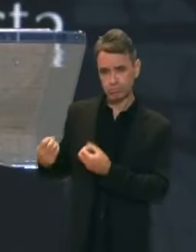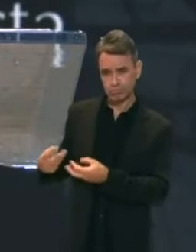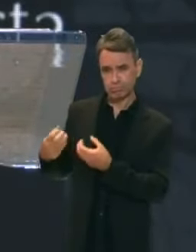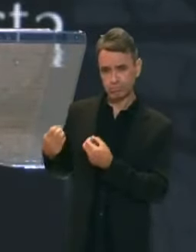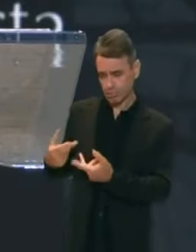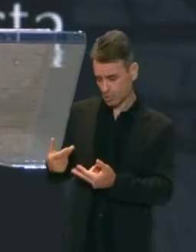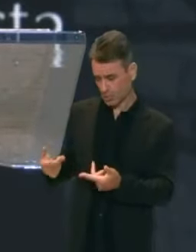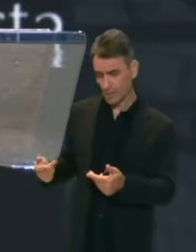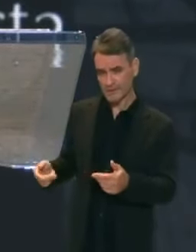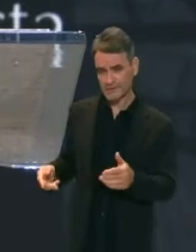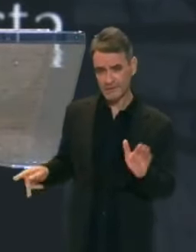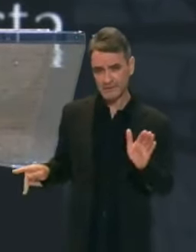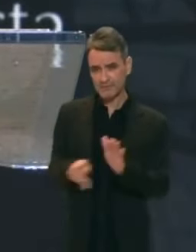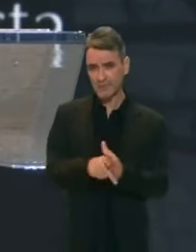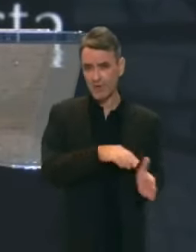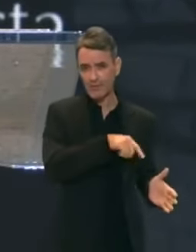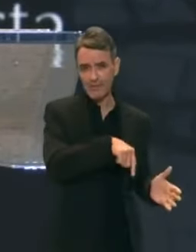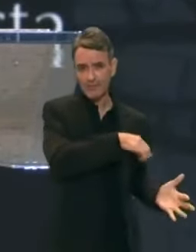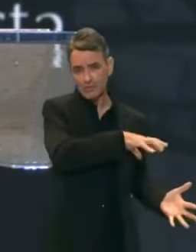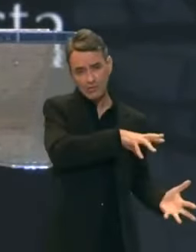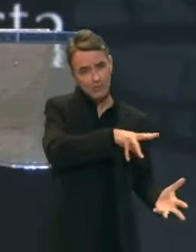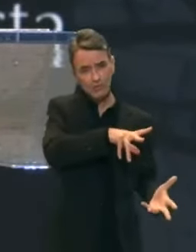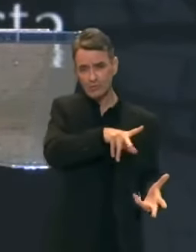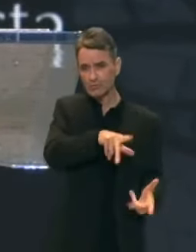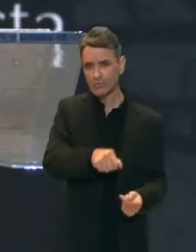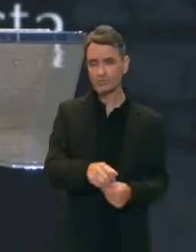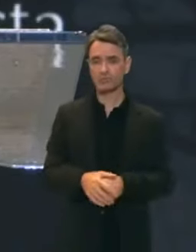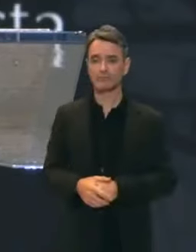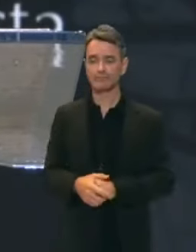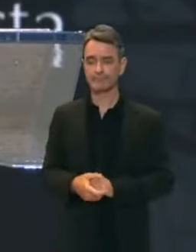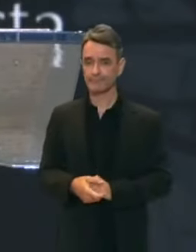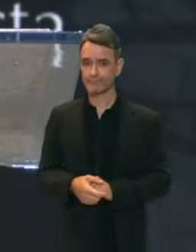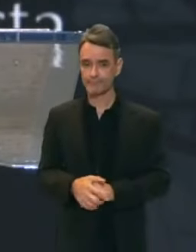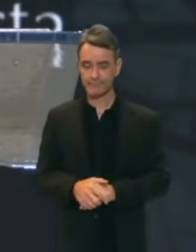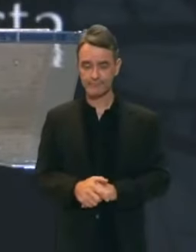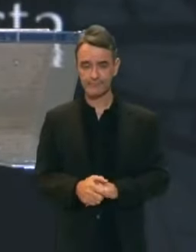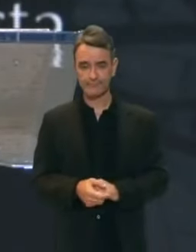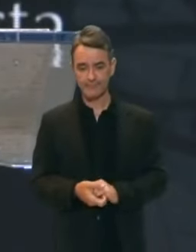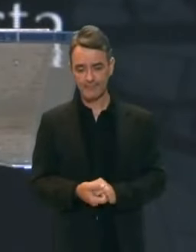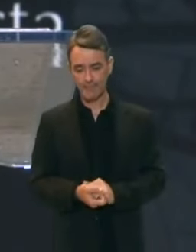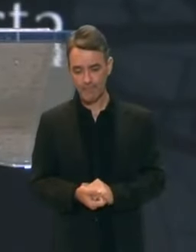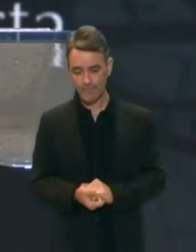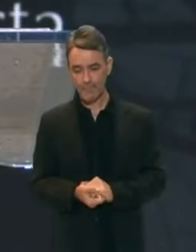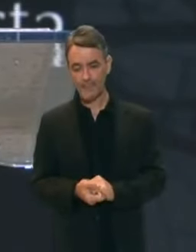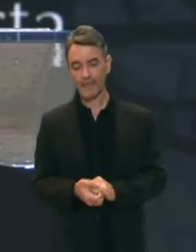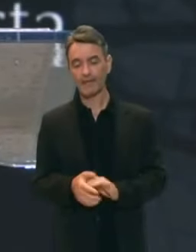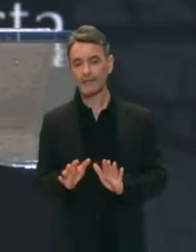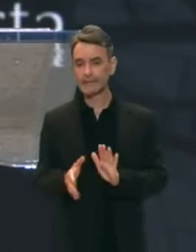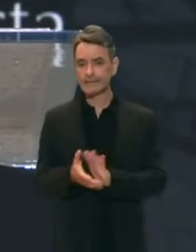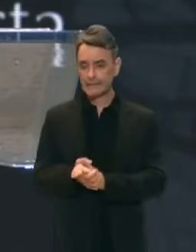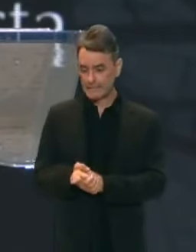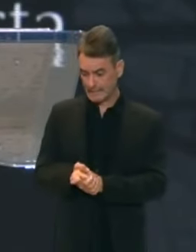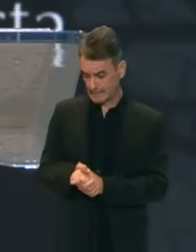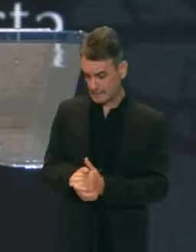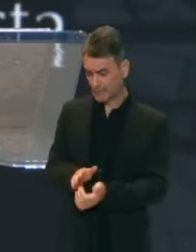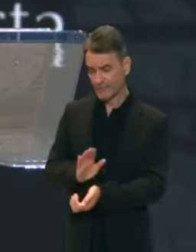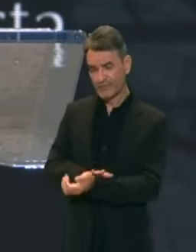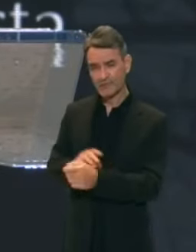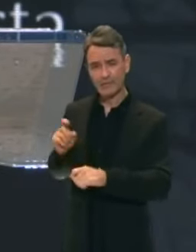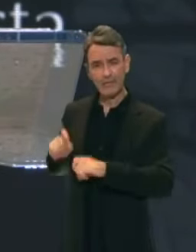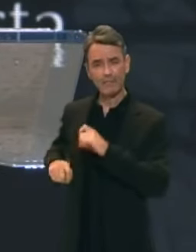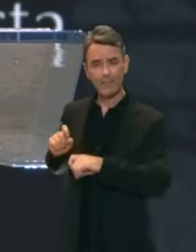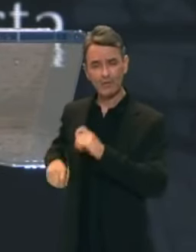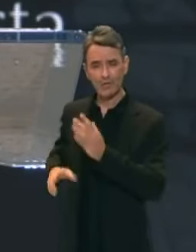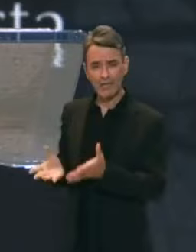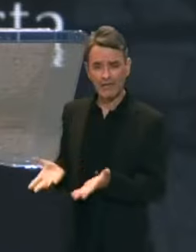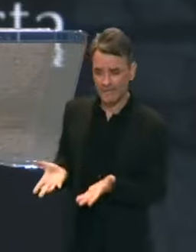mundanos. Nessas 3 horas, você corre o risco de entrar num vício da pornografia